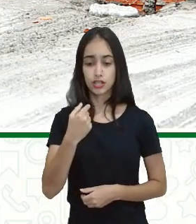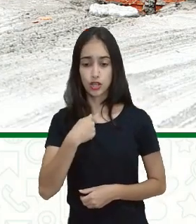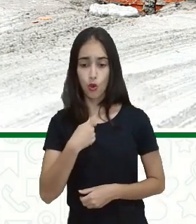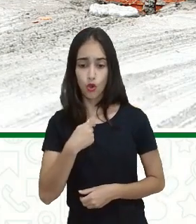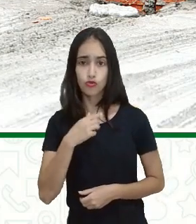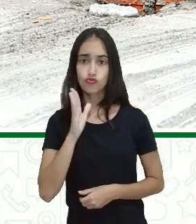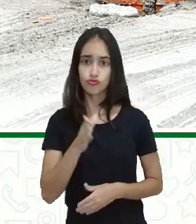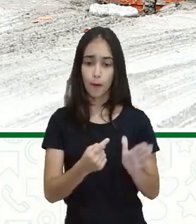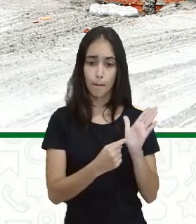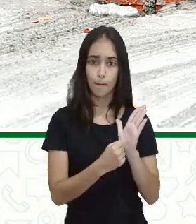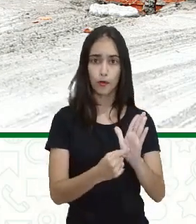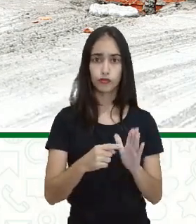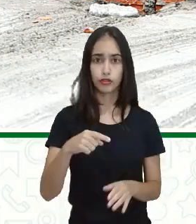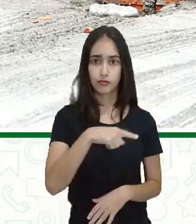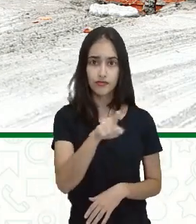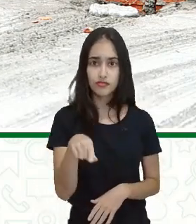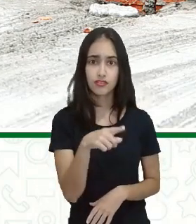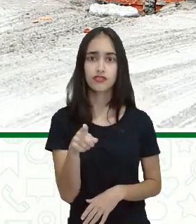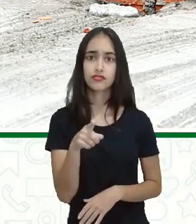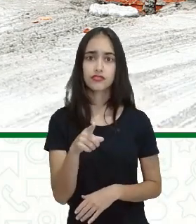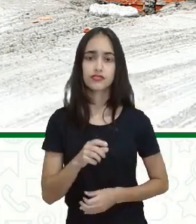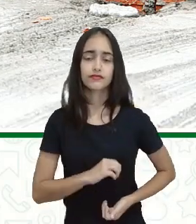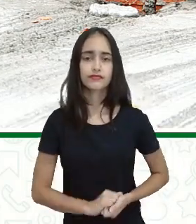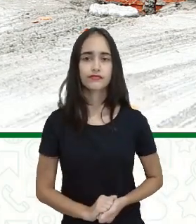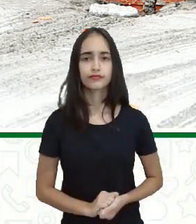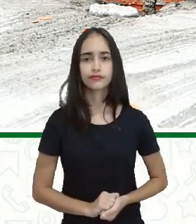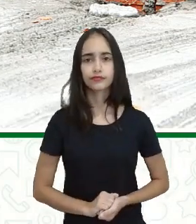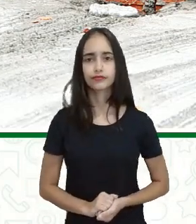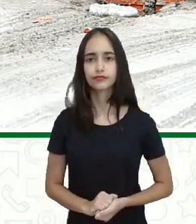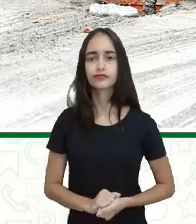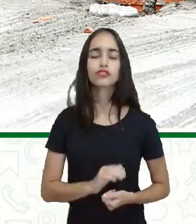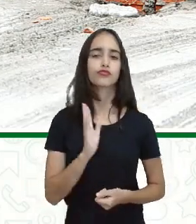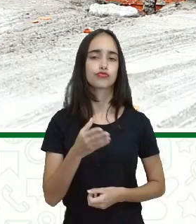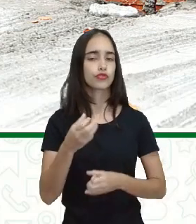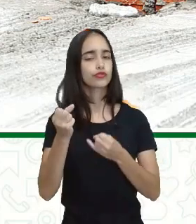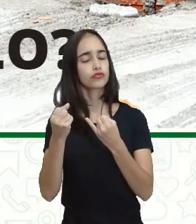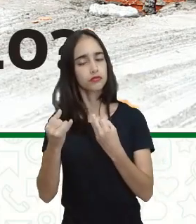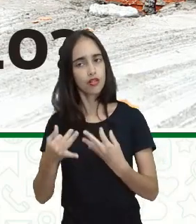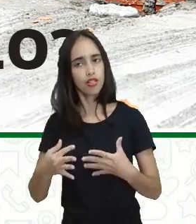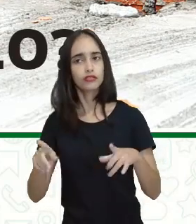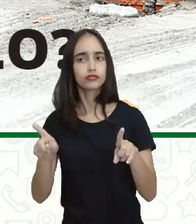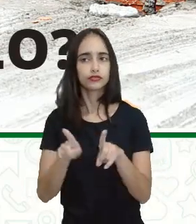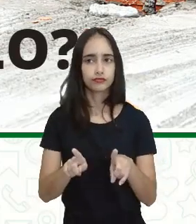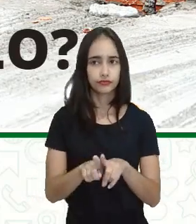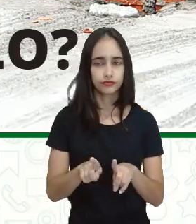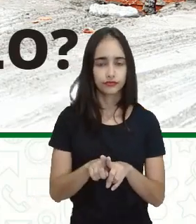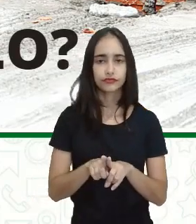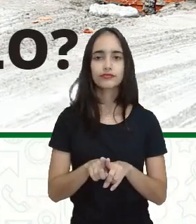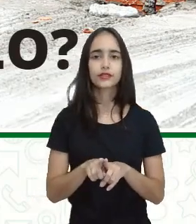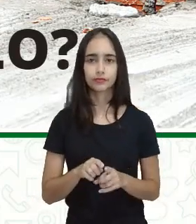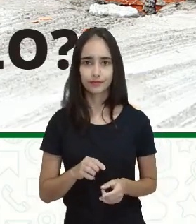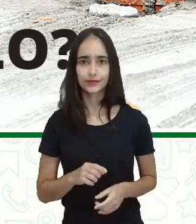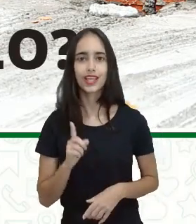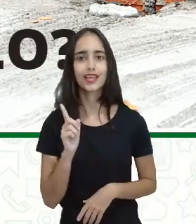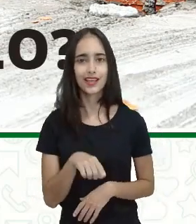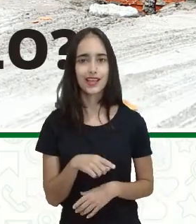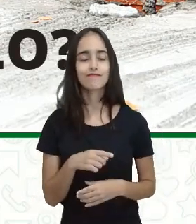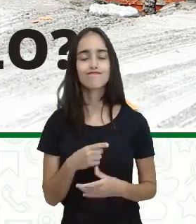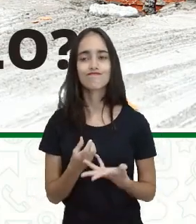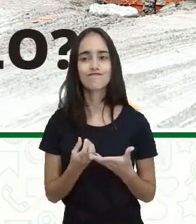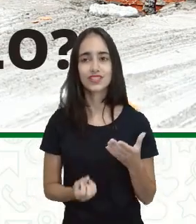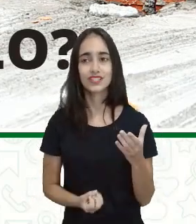para vocês, o tijolo. E que eu já falei também, né, que ele é feito,